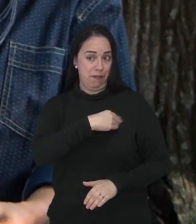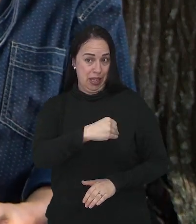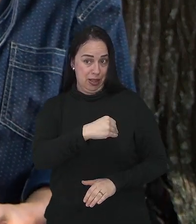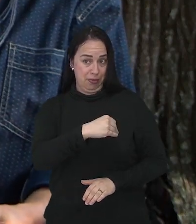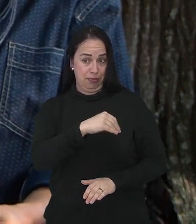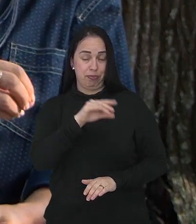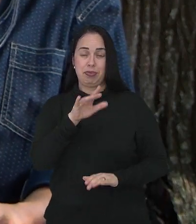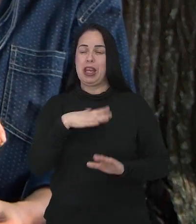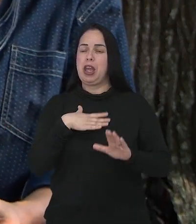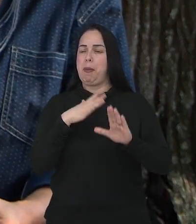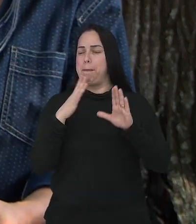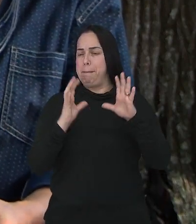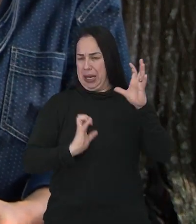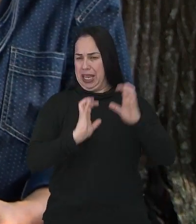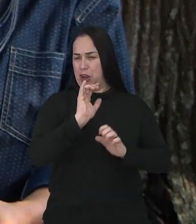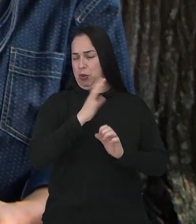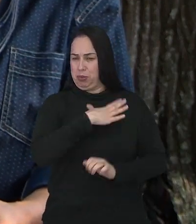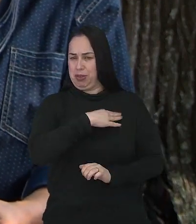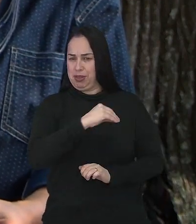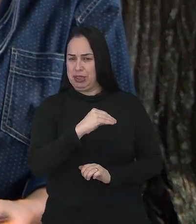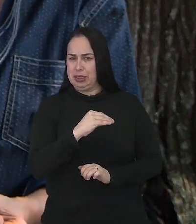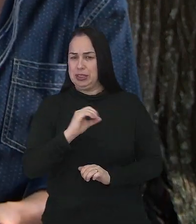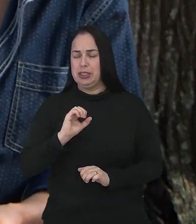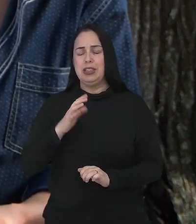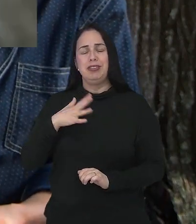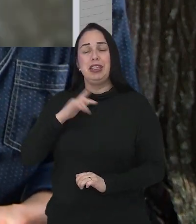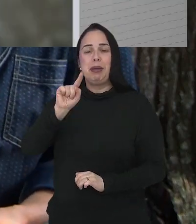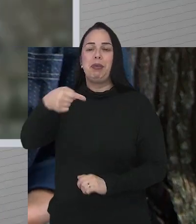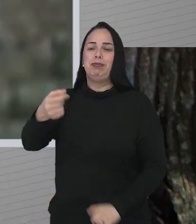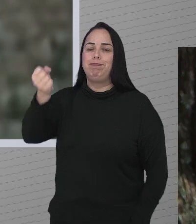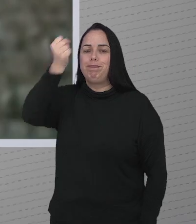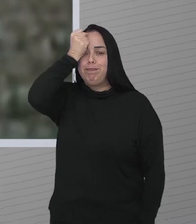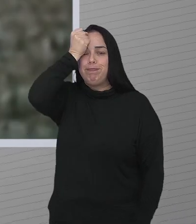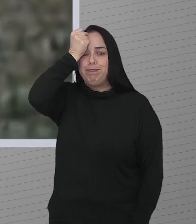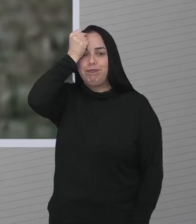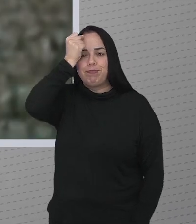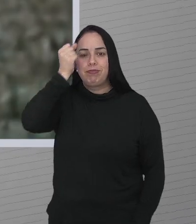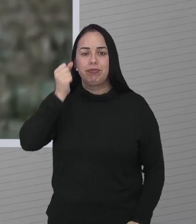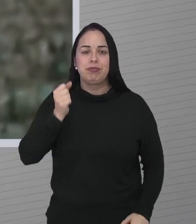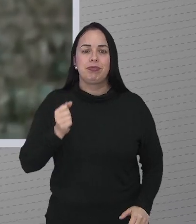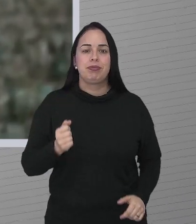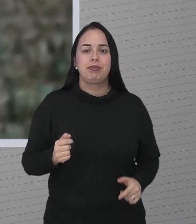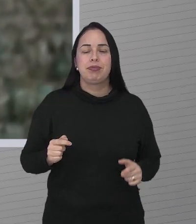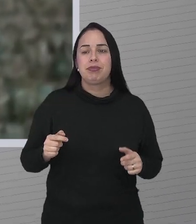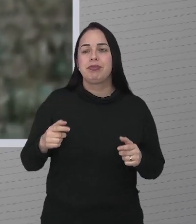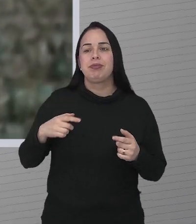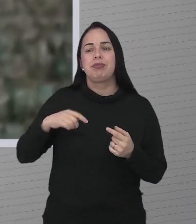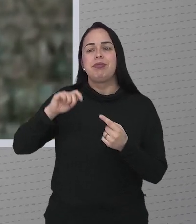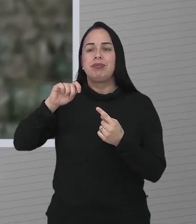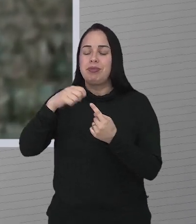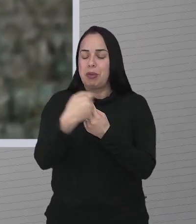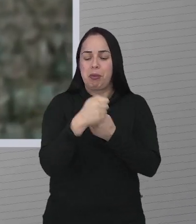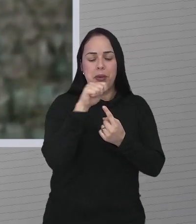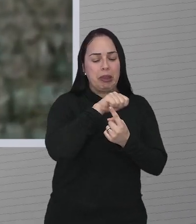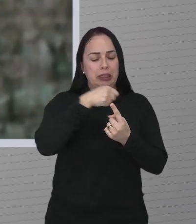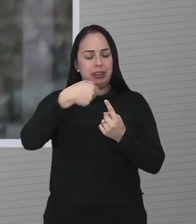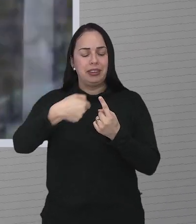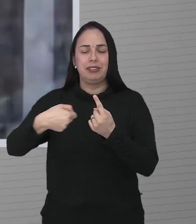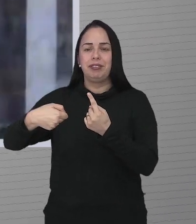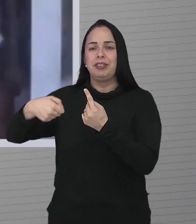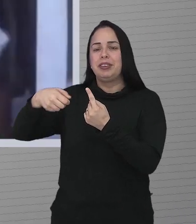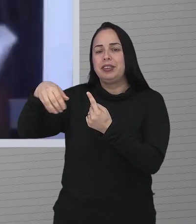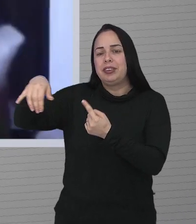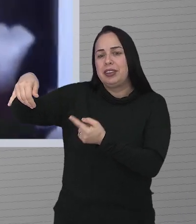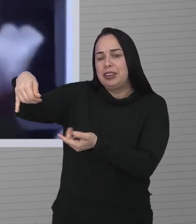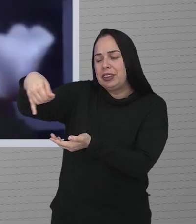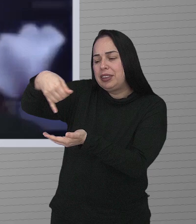depois de uma noite que eu briguei com eles e fiquei com remorso. Da estação, banana prata, aveia e